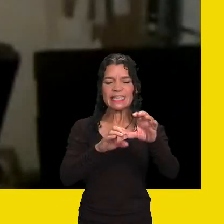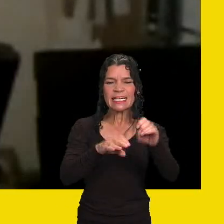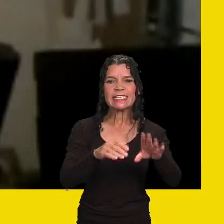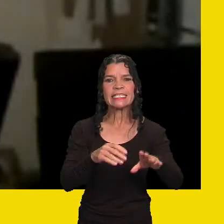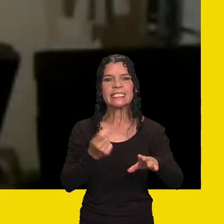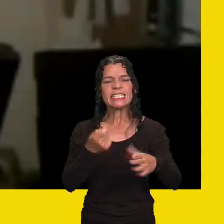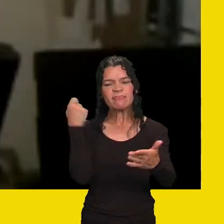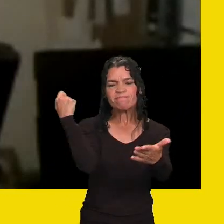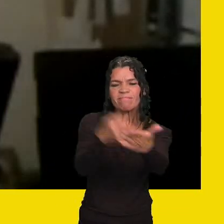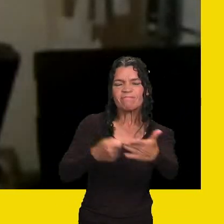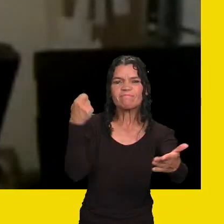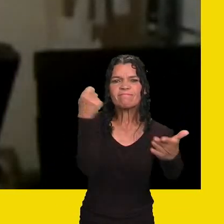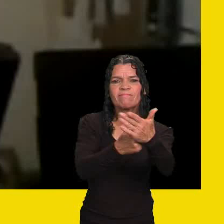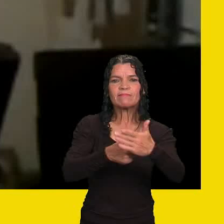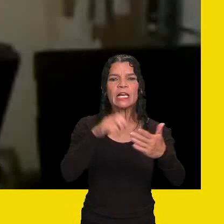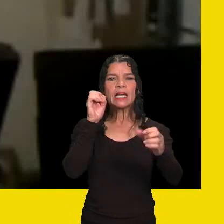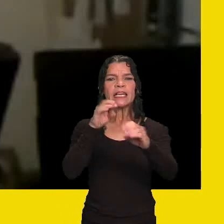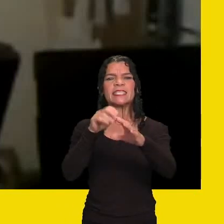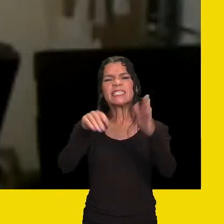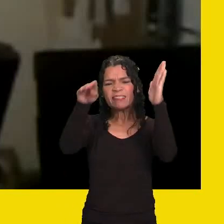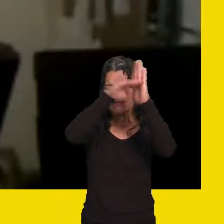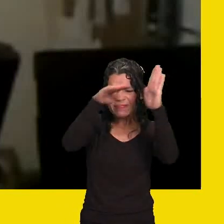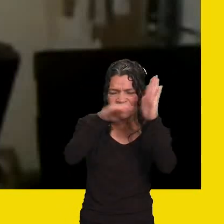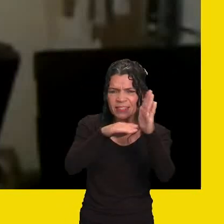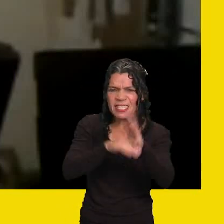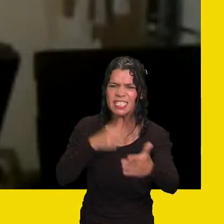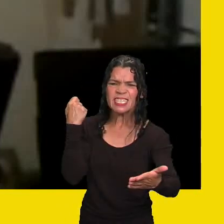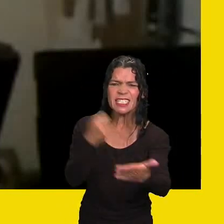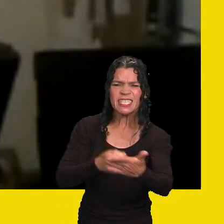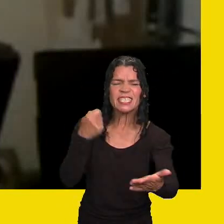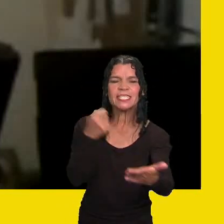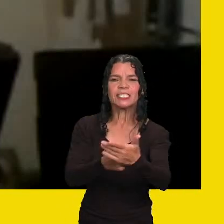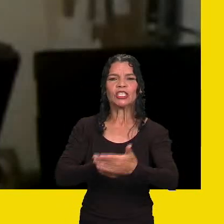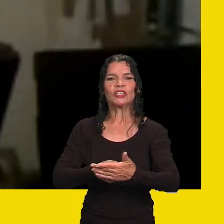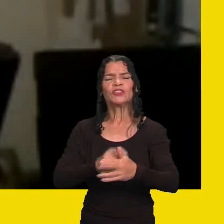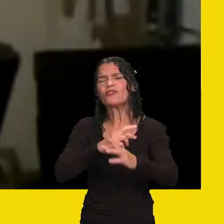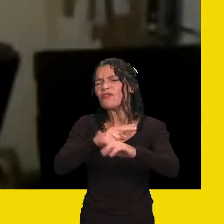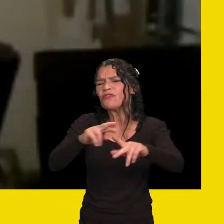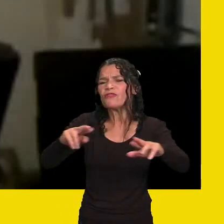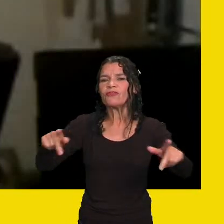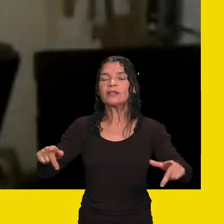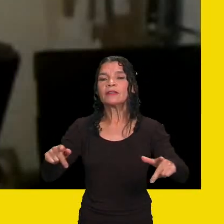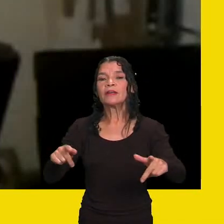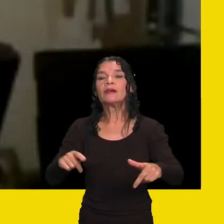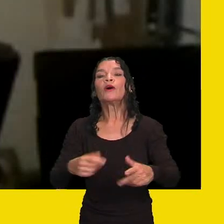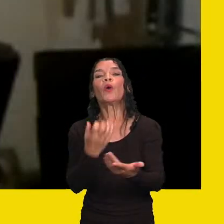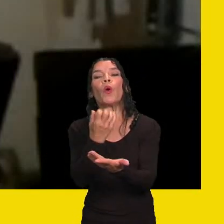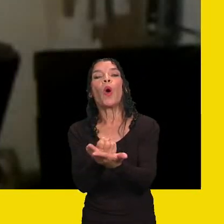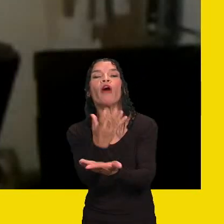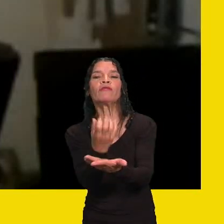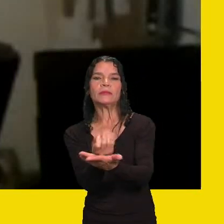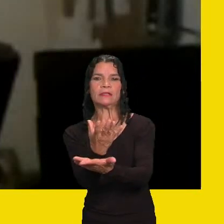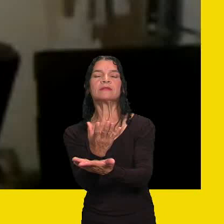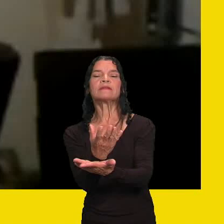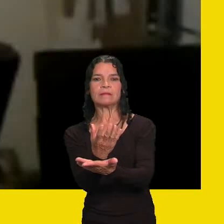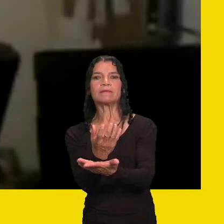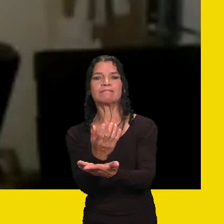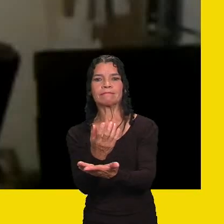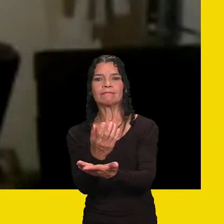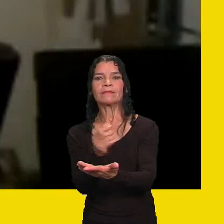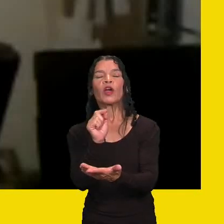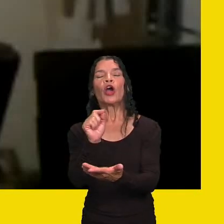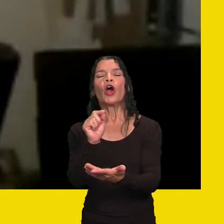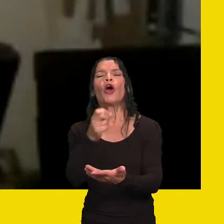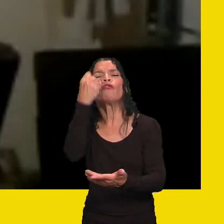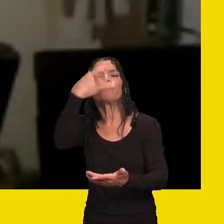ensinar exige várias coisas que o ensinar exige, o ensinar alfabetizador. E eu vou falar só